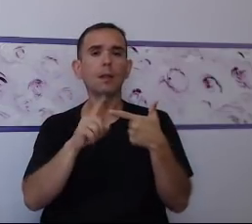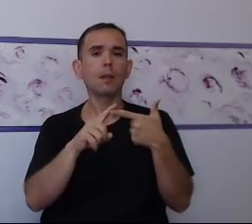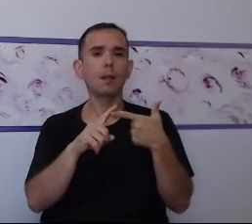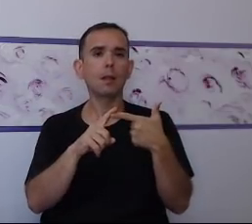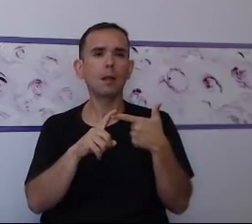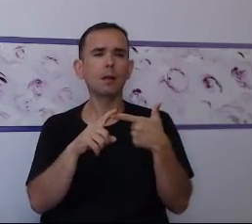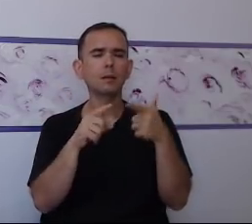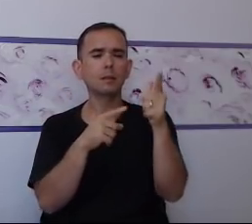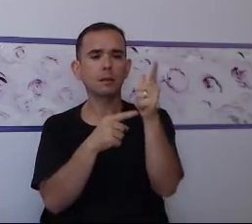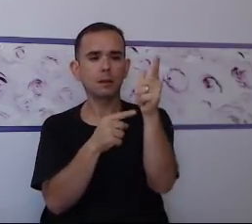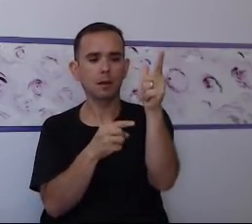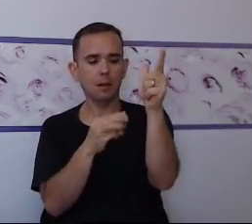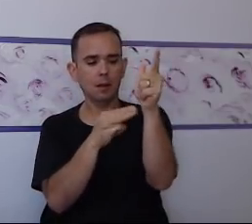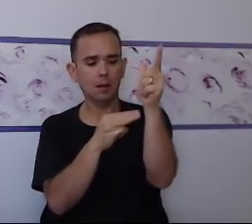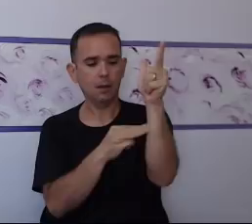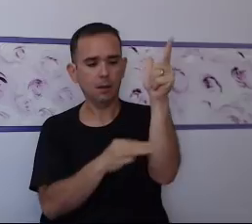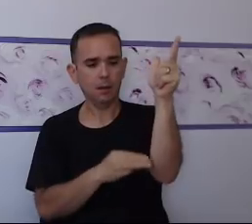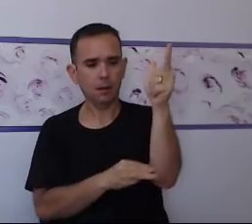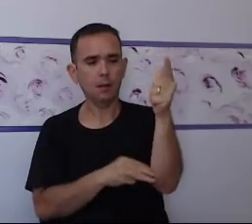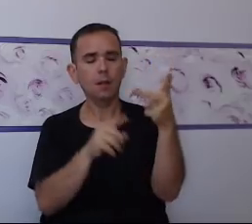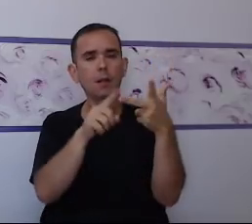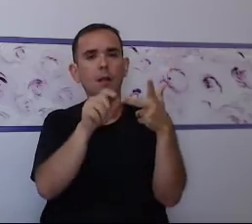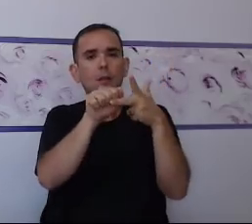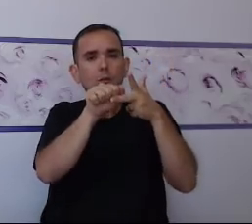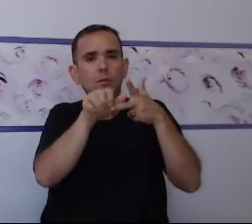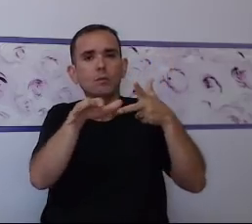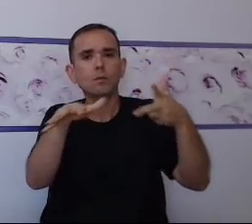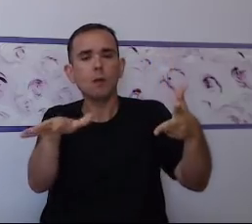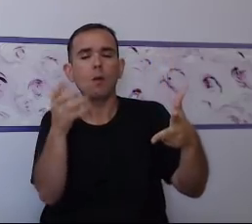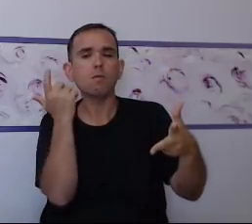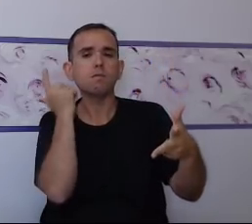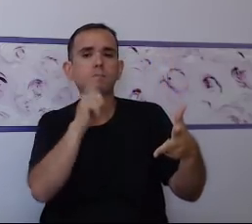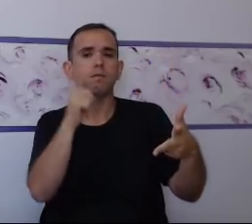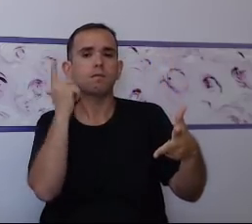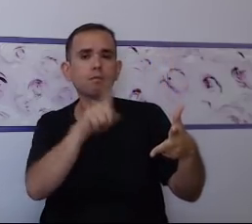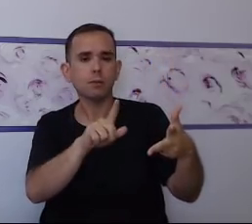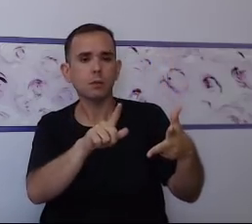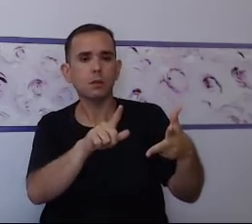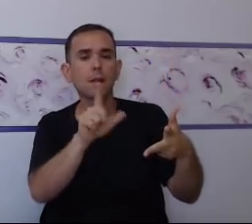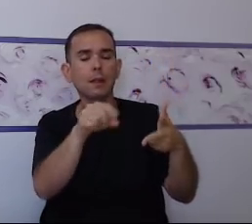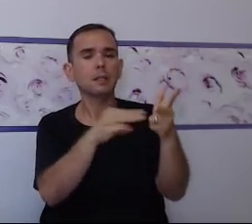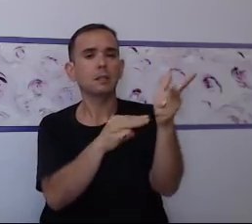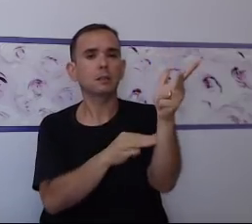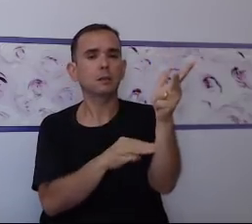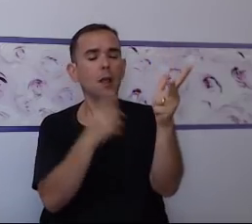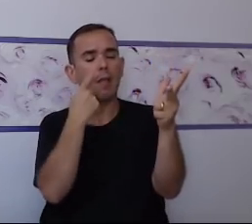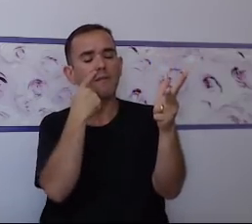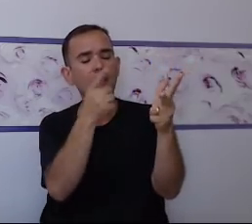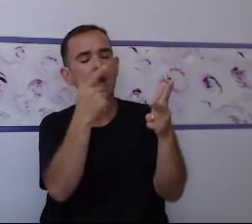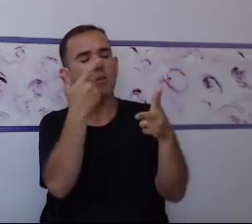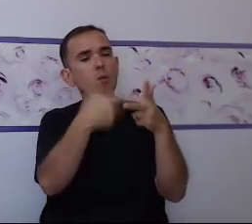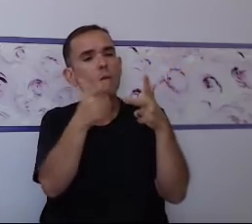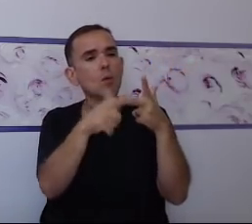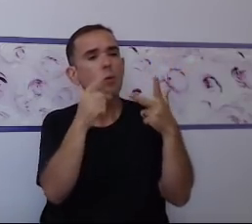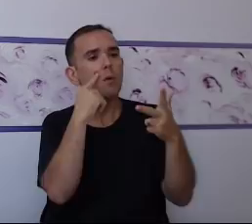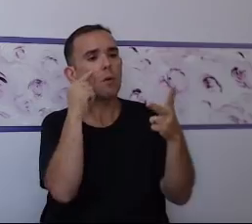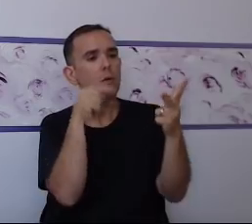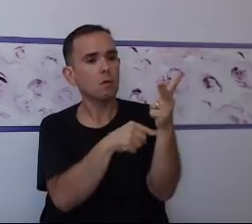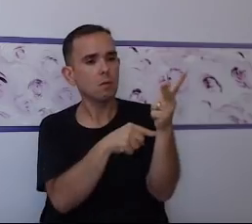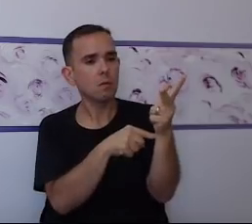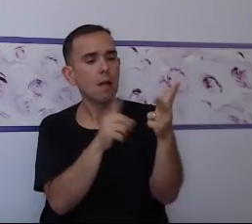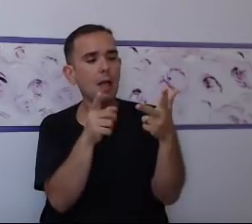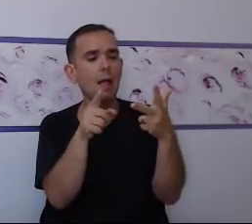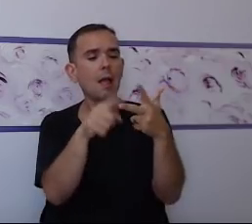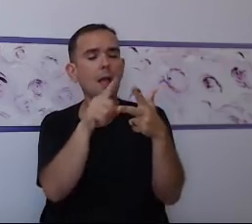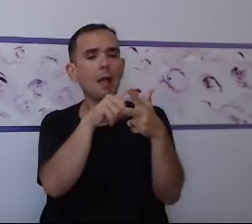da inervação recíproca e a distribuição da condição desse tônus, que é a topografia da lesão. Então, são as